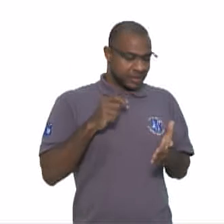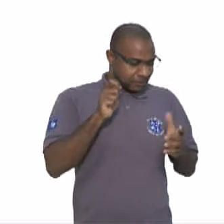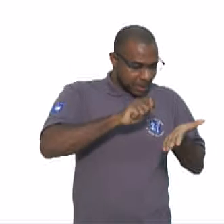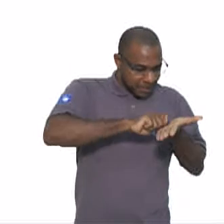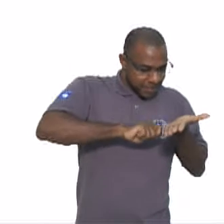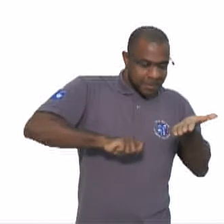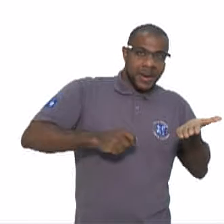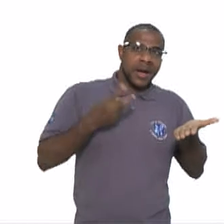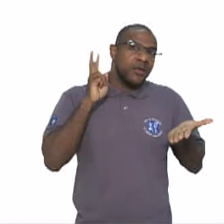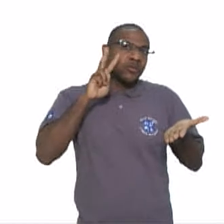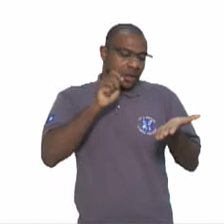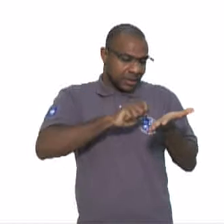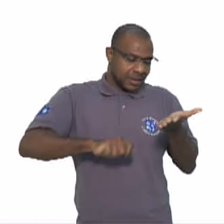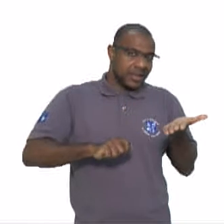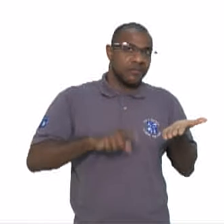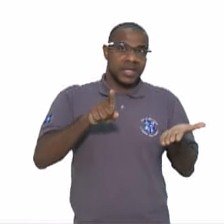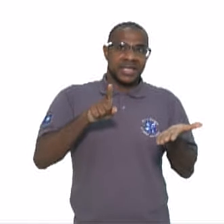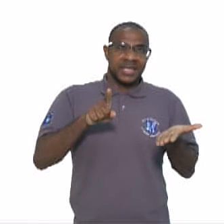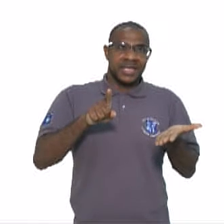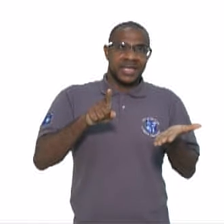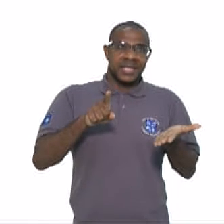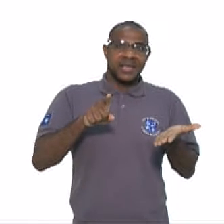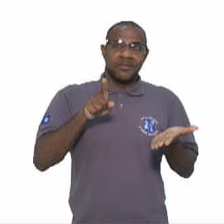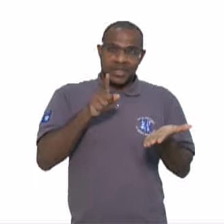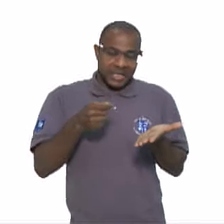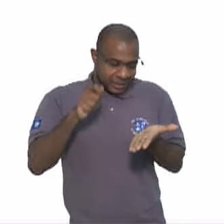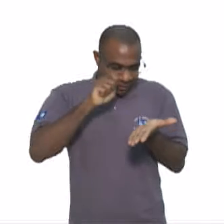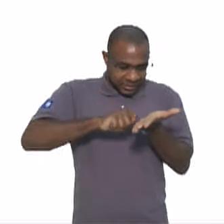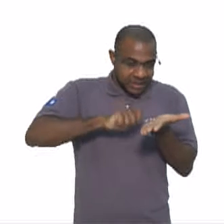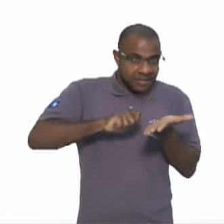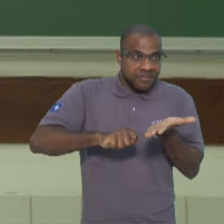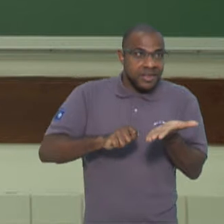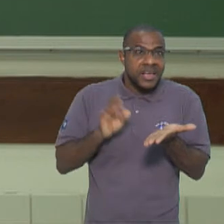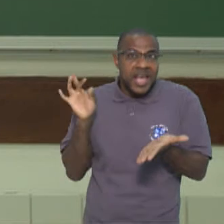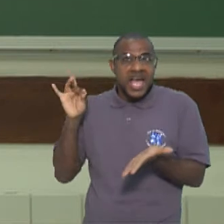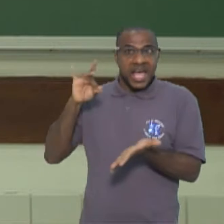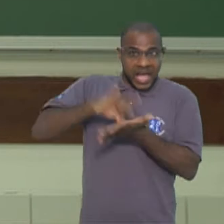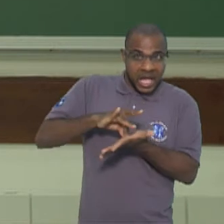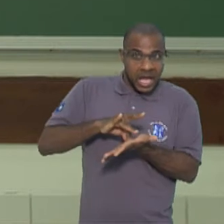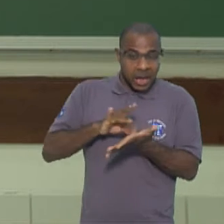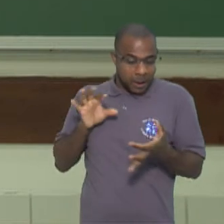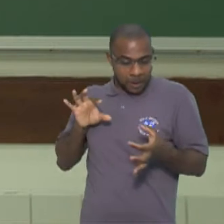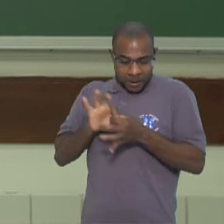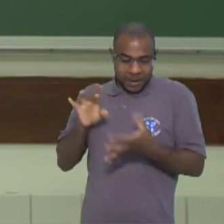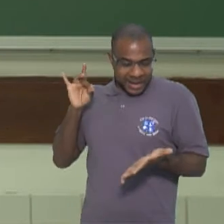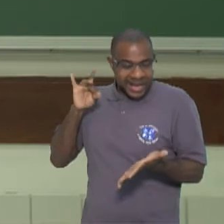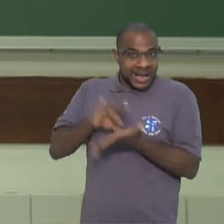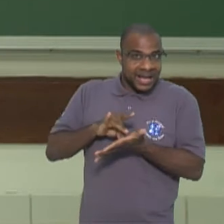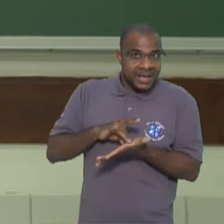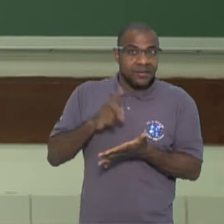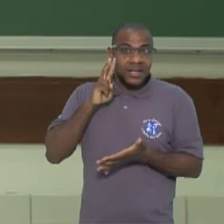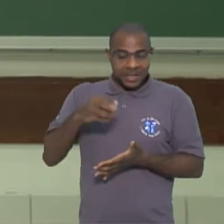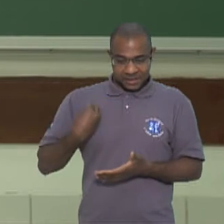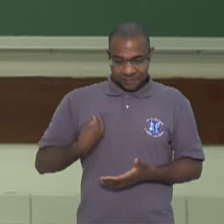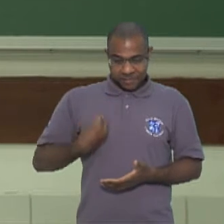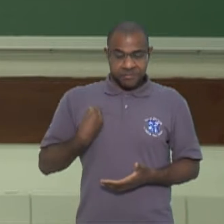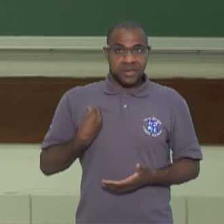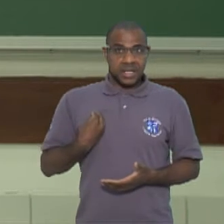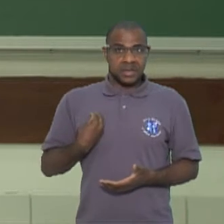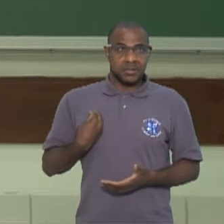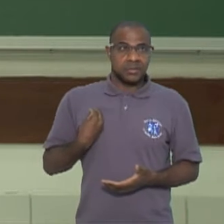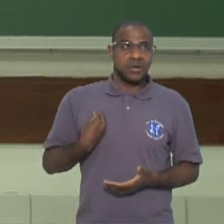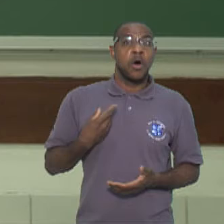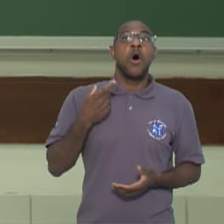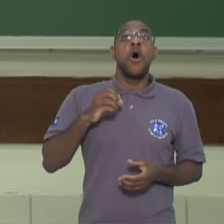mais realista ou mais fantasiosa? Com mais realista eu quero dizer a realidade como você está vendo, né? Você iria ficar pensando como